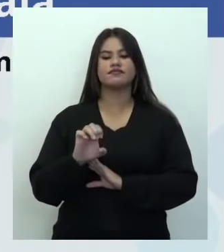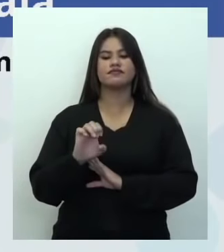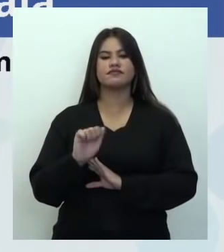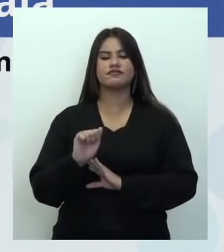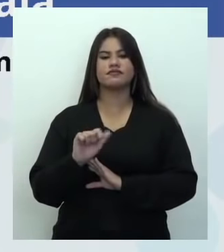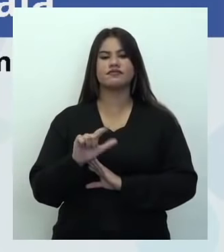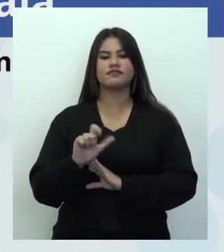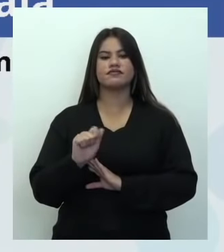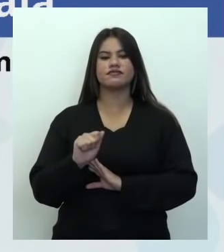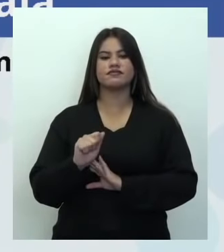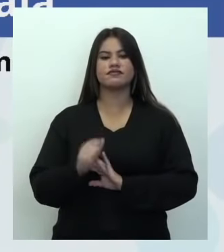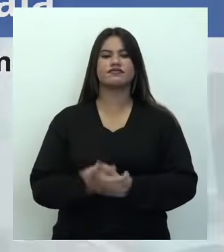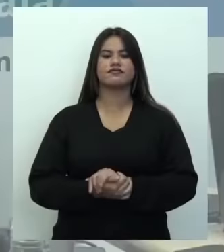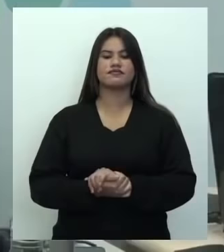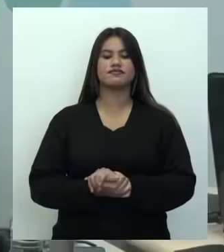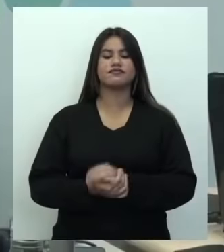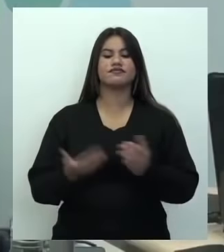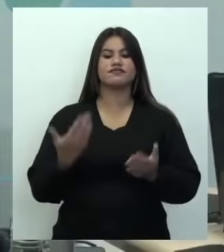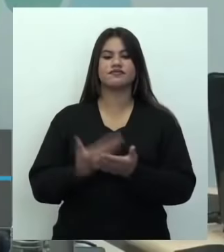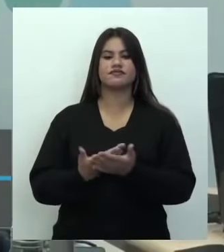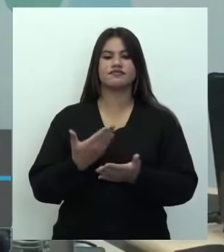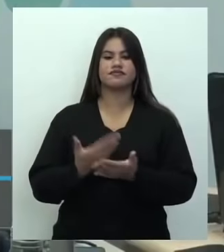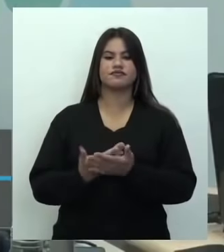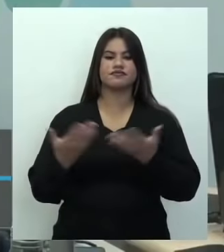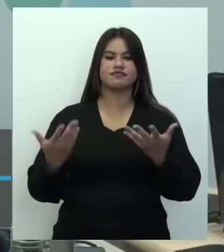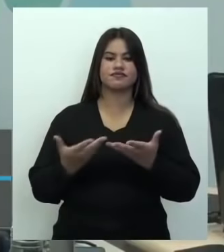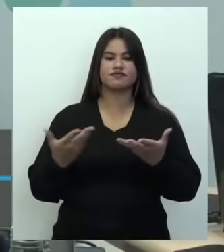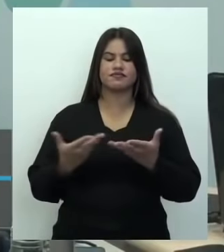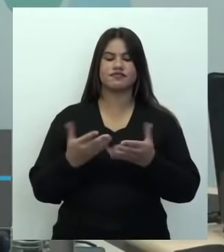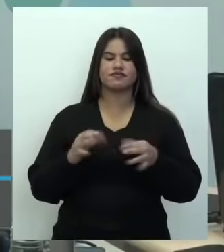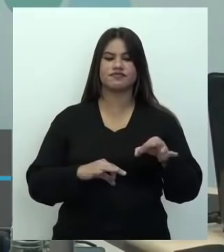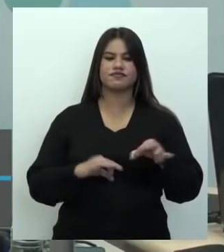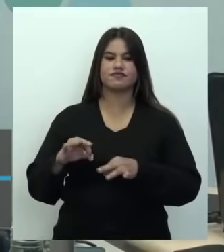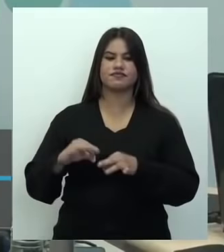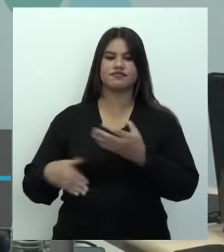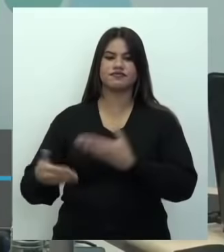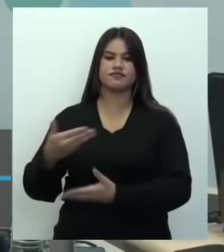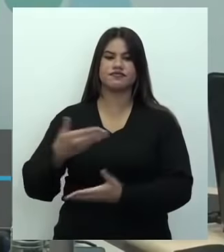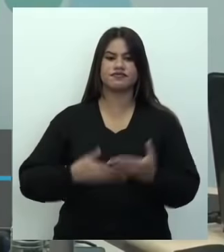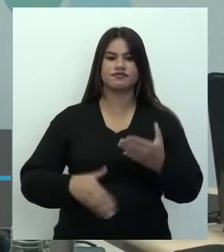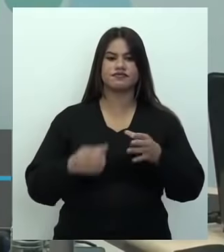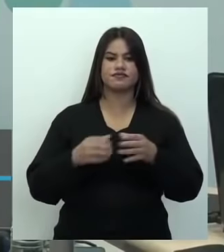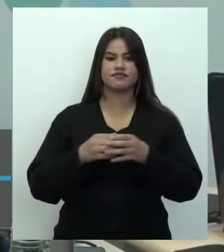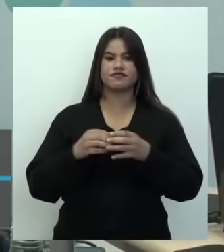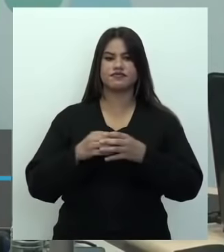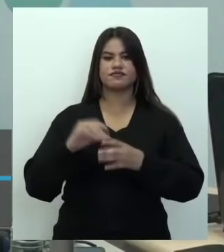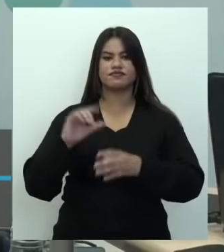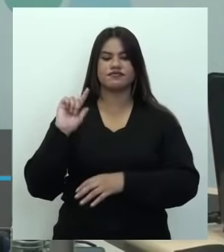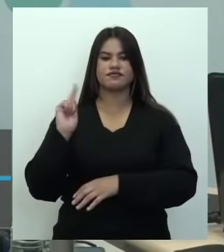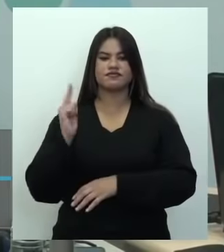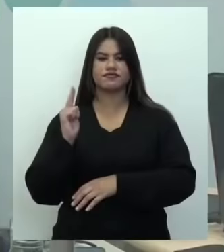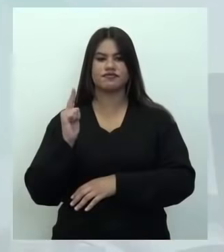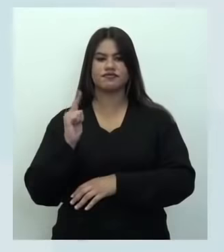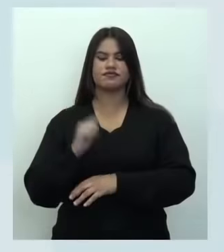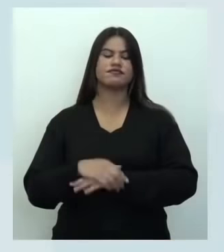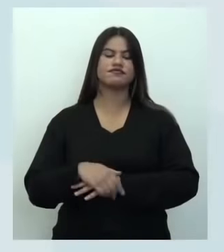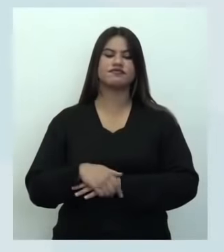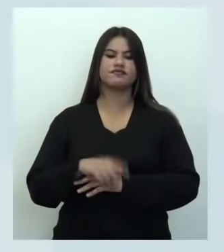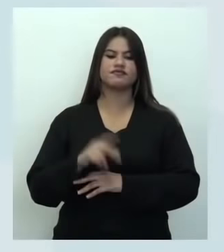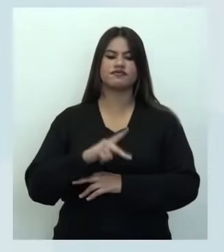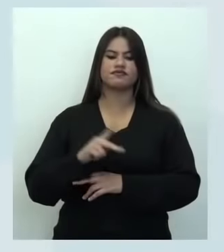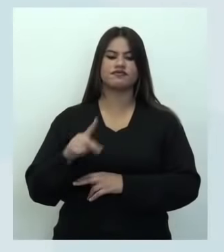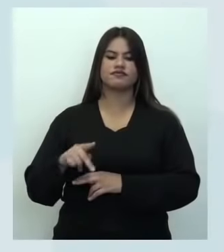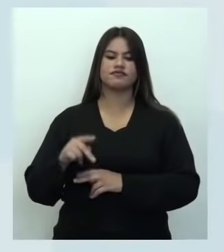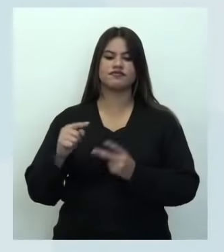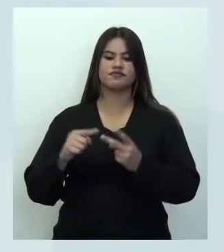foi preparada, né, de forma colaborativa pela equipe de Geografia. A professora Milene, que está aqui no